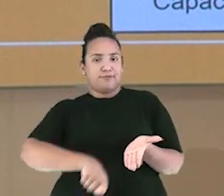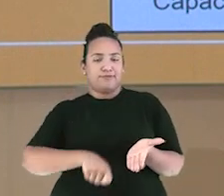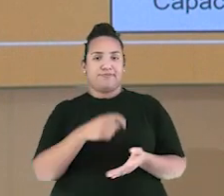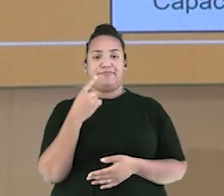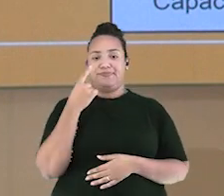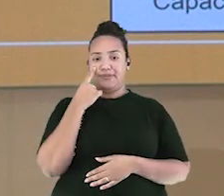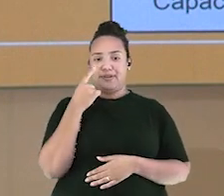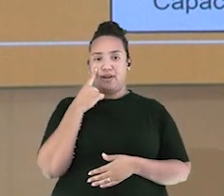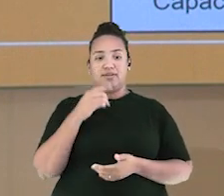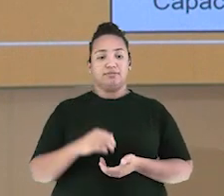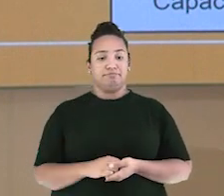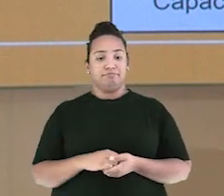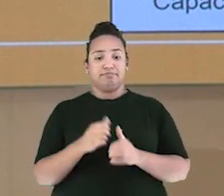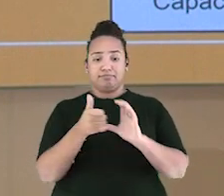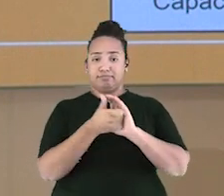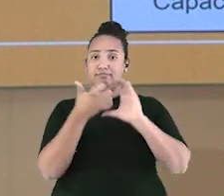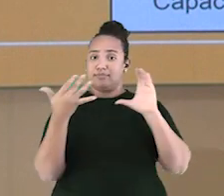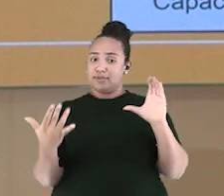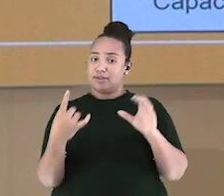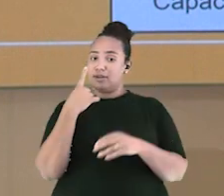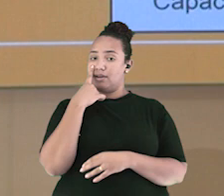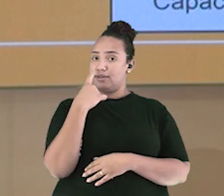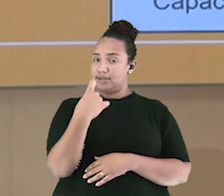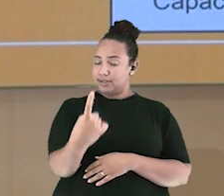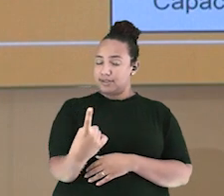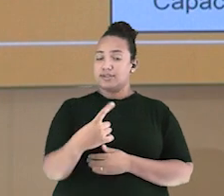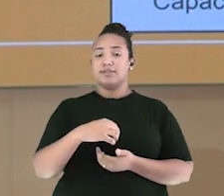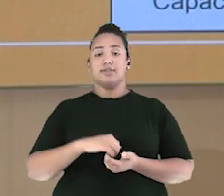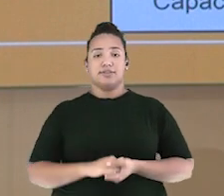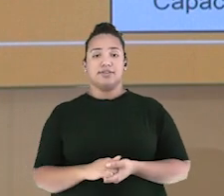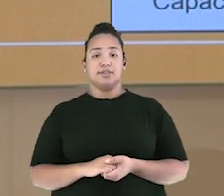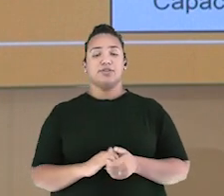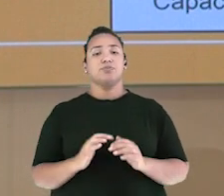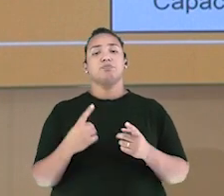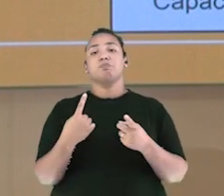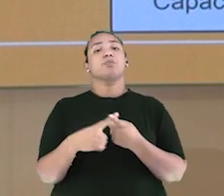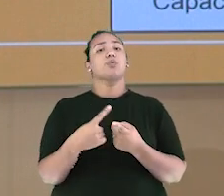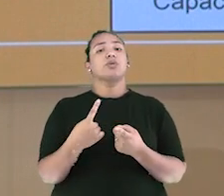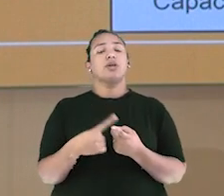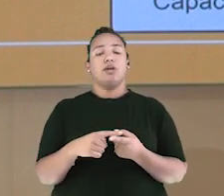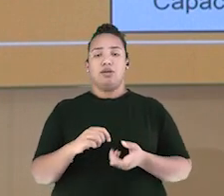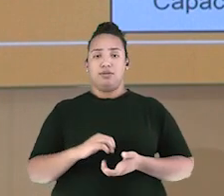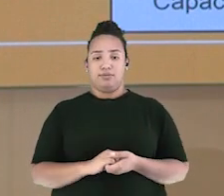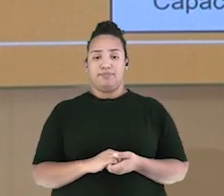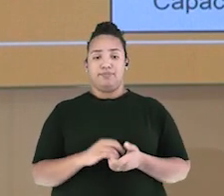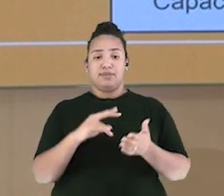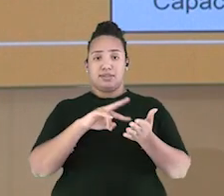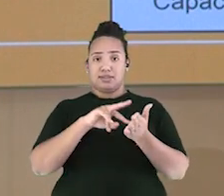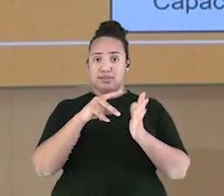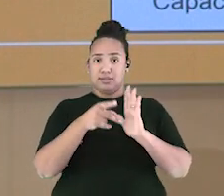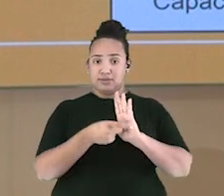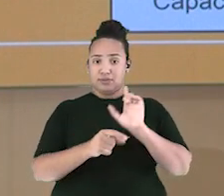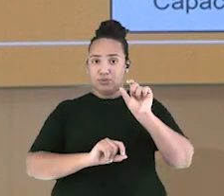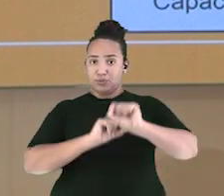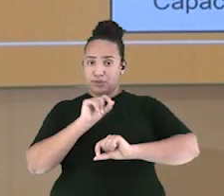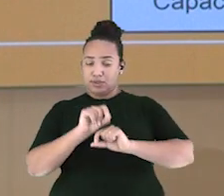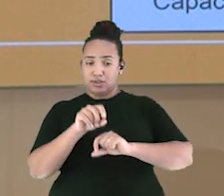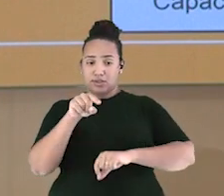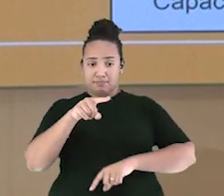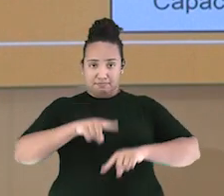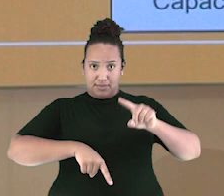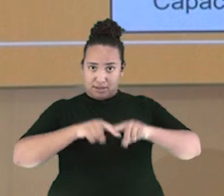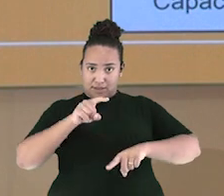é uma propriedade muito interessante por ser também diagnóstica. Mas o que isso quer dizer? Significa que podemos usar a dureza